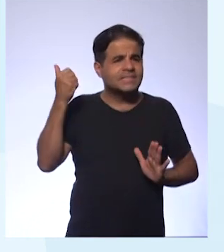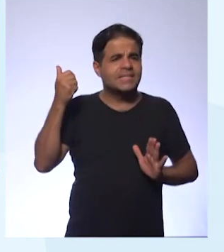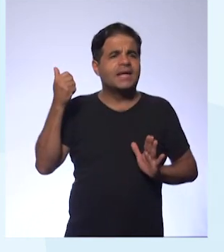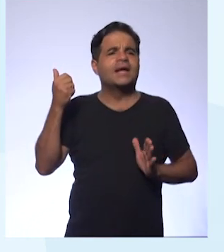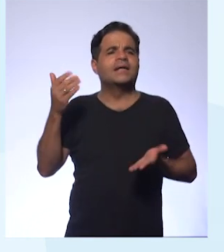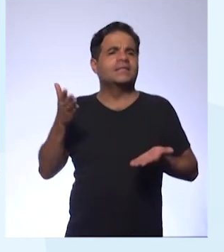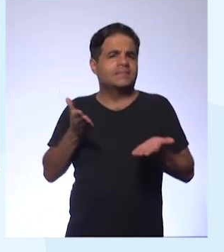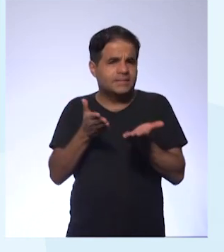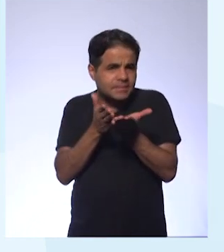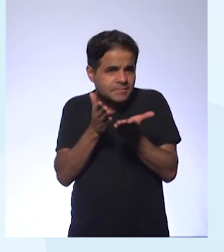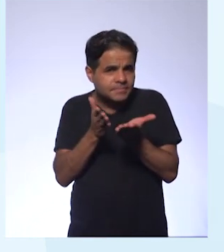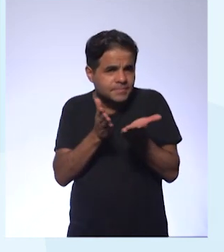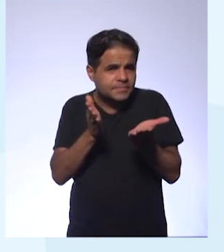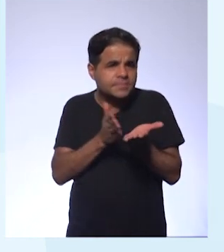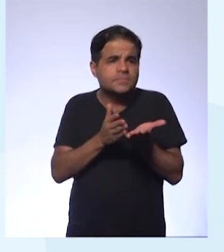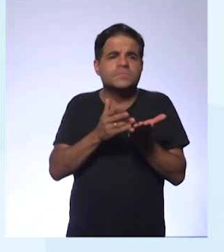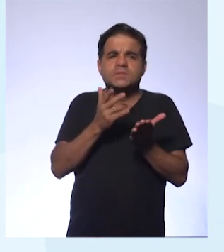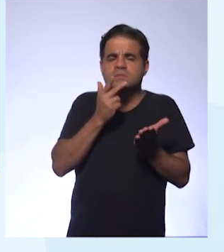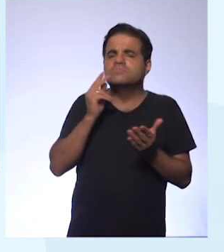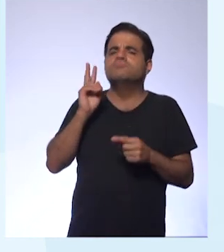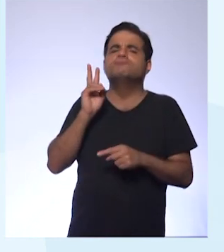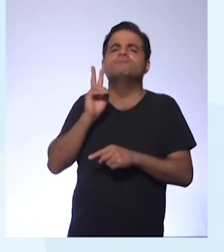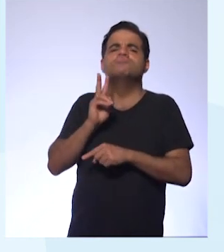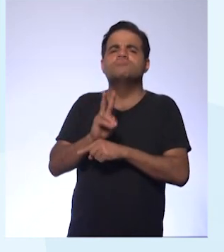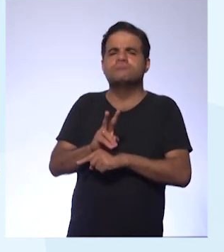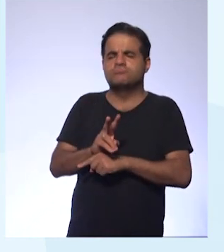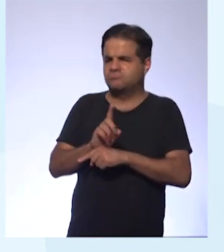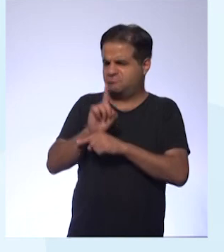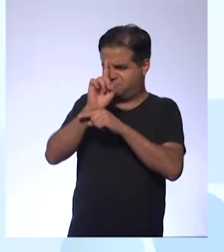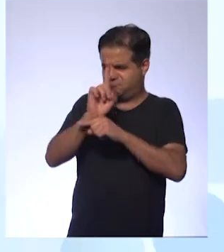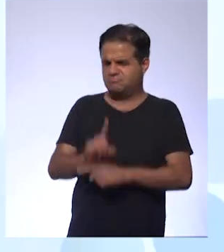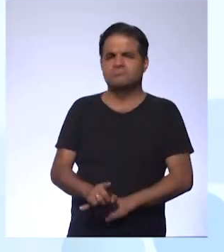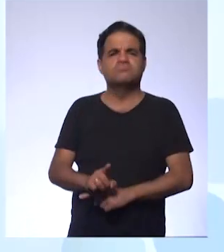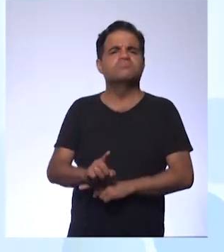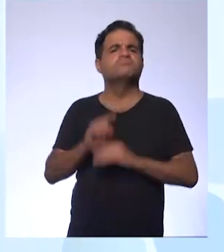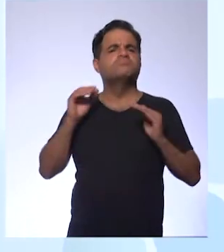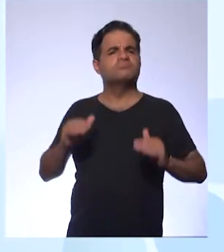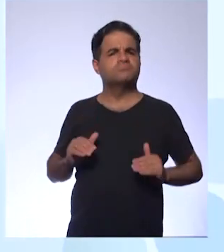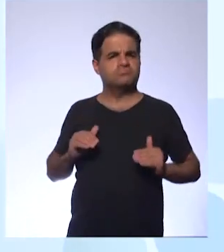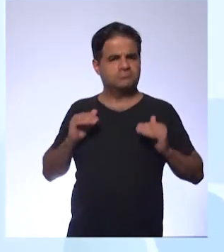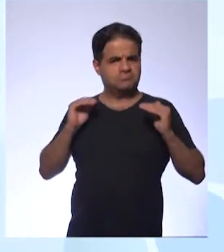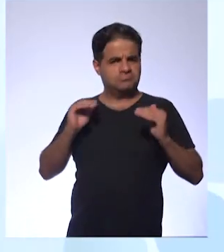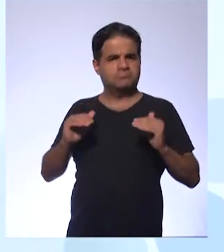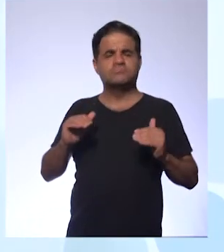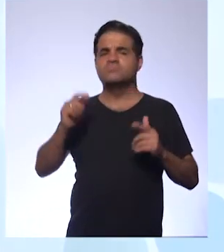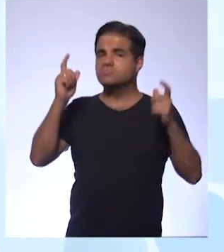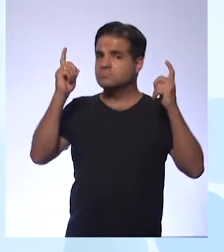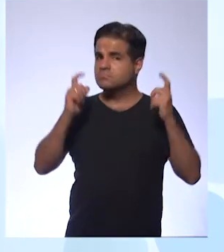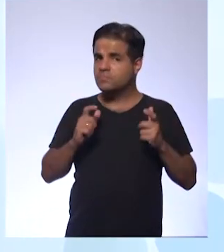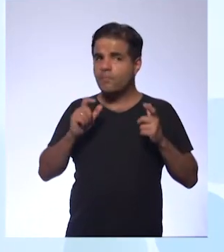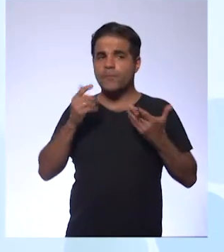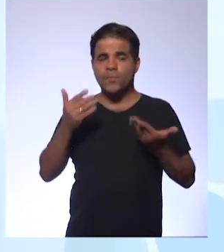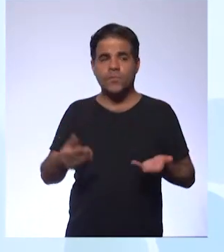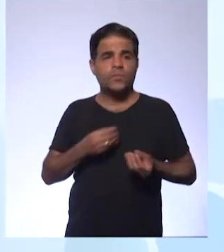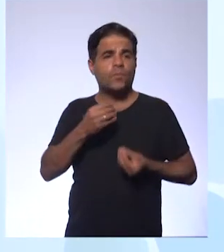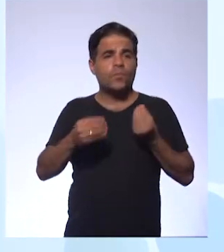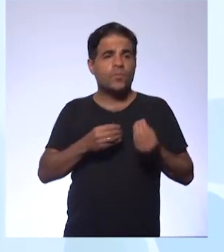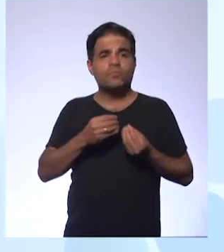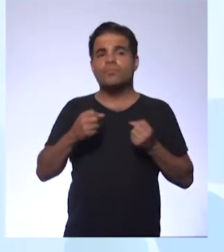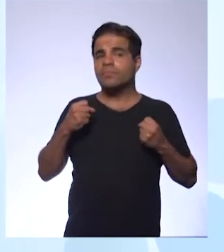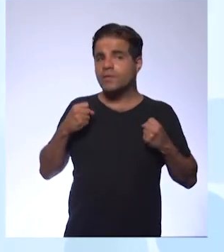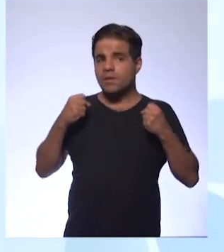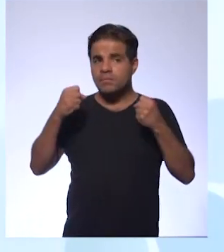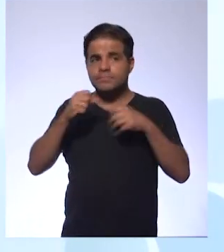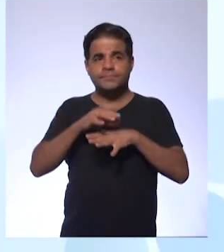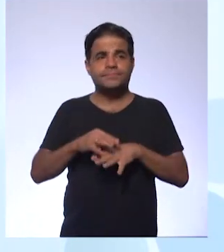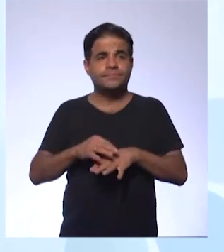Escrituras, defendia a ideia do direito divino dos reis. O que seria esse direito divino dos reis? É como se o poder